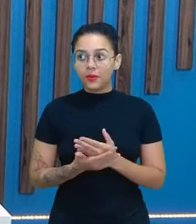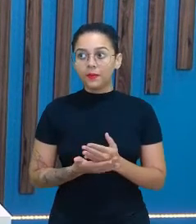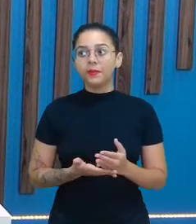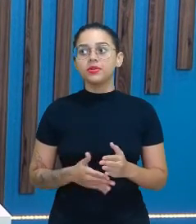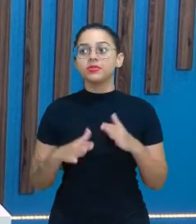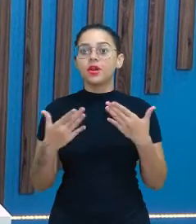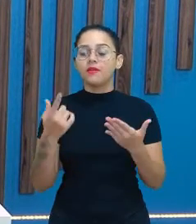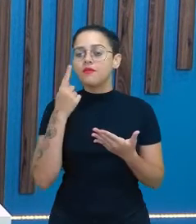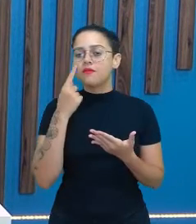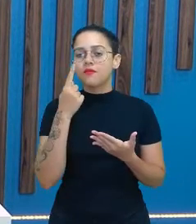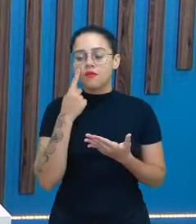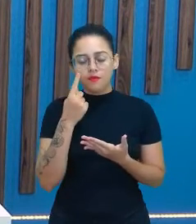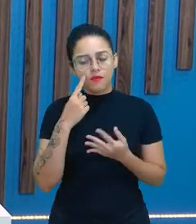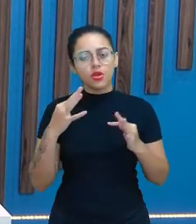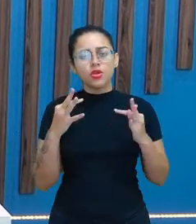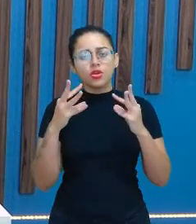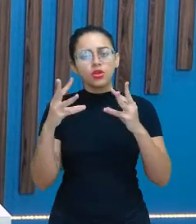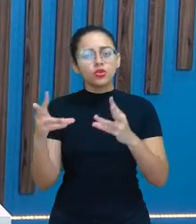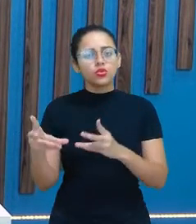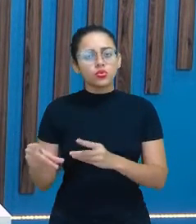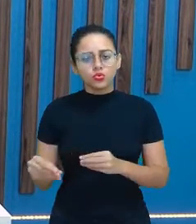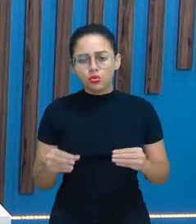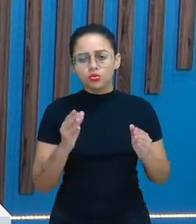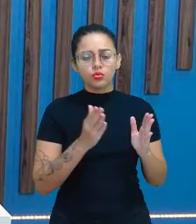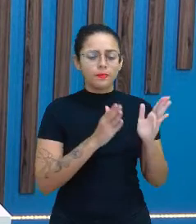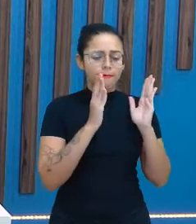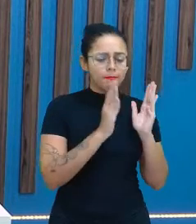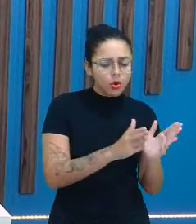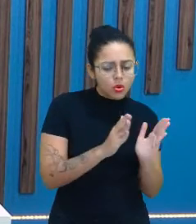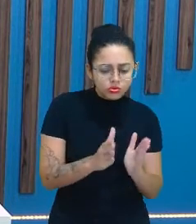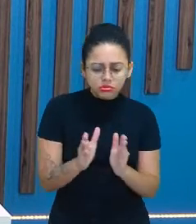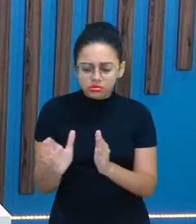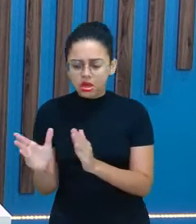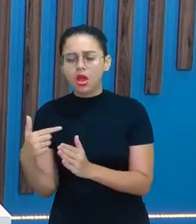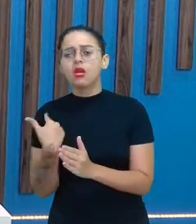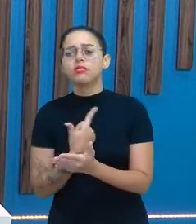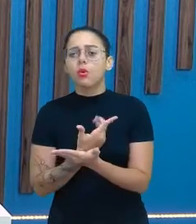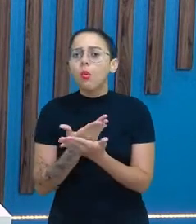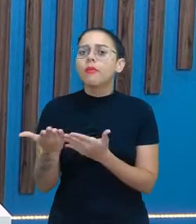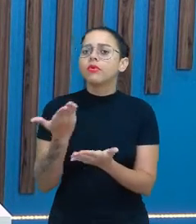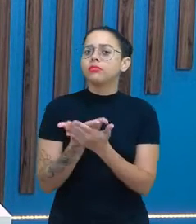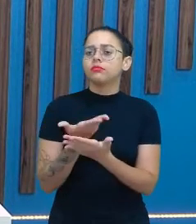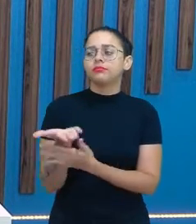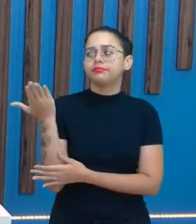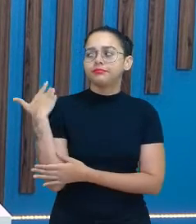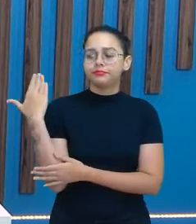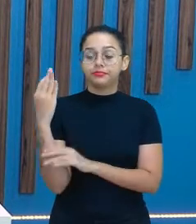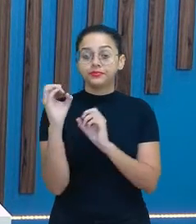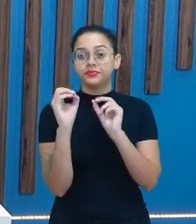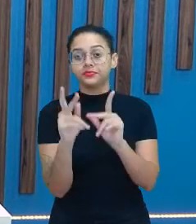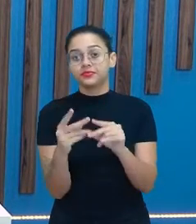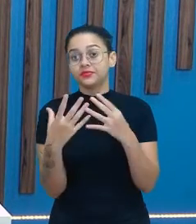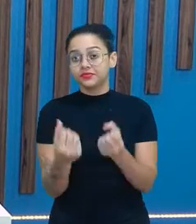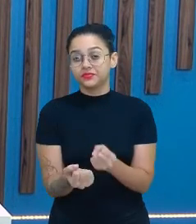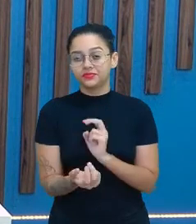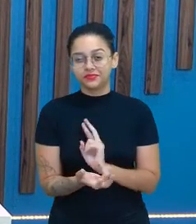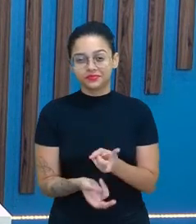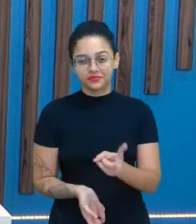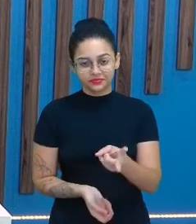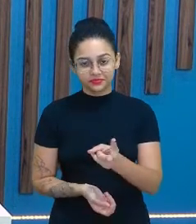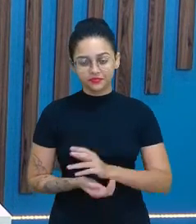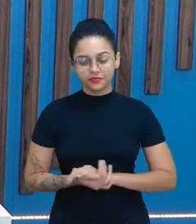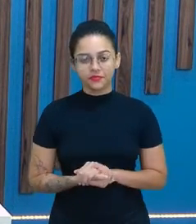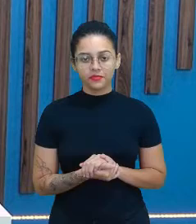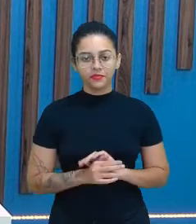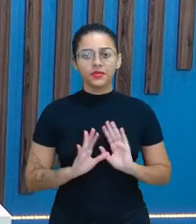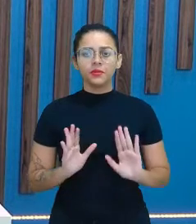a ver né todo todo o processo aí que a gente começou na aula anterior Tá certo vamos continuar ele tá